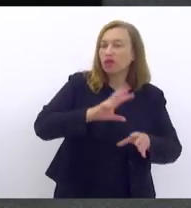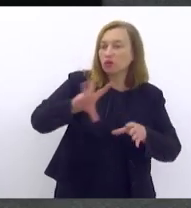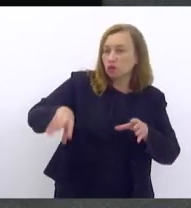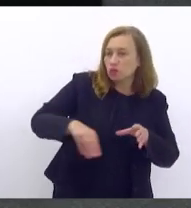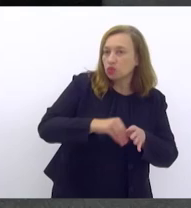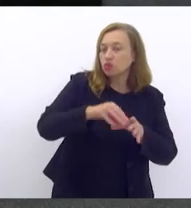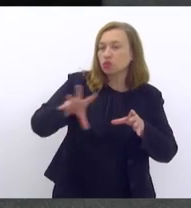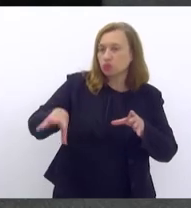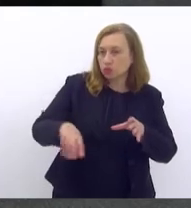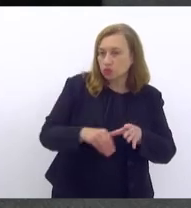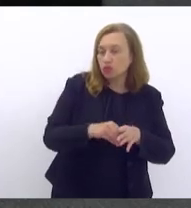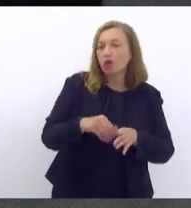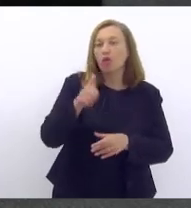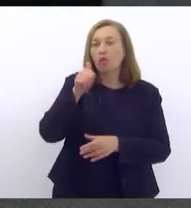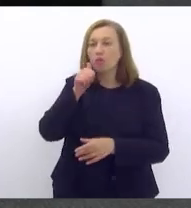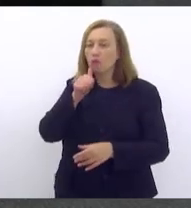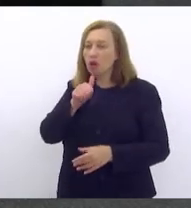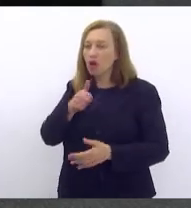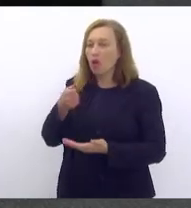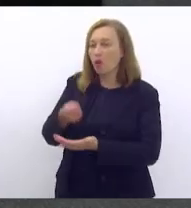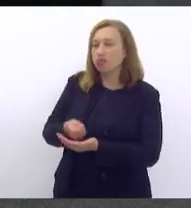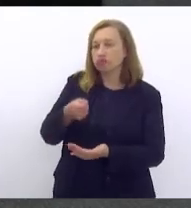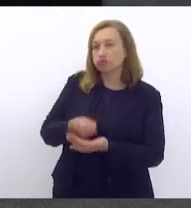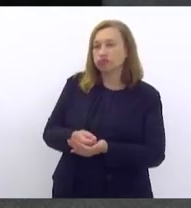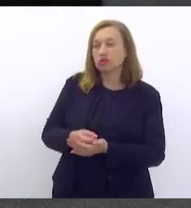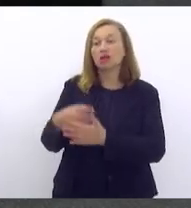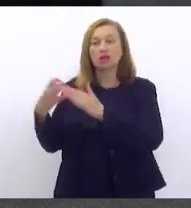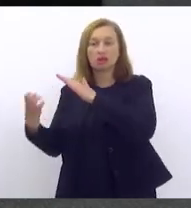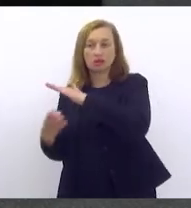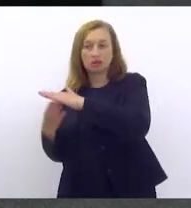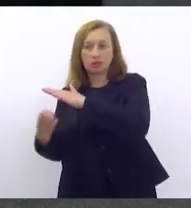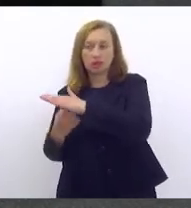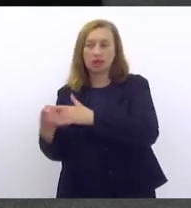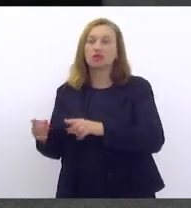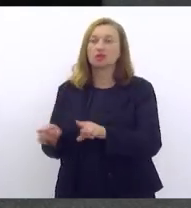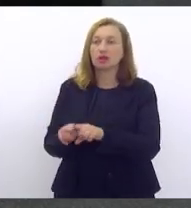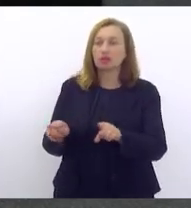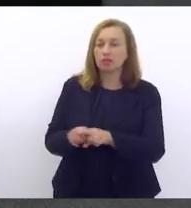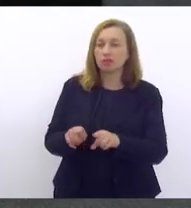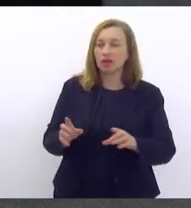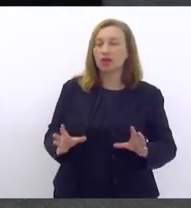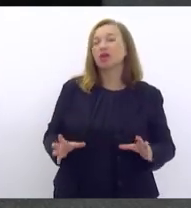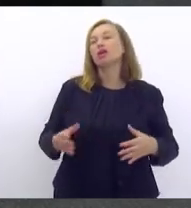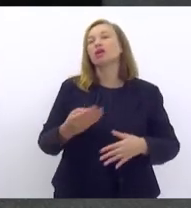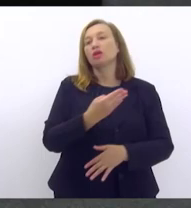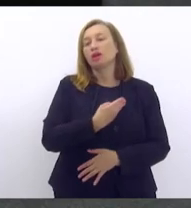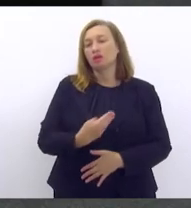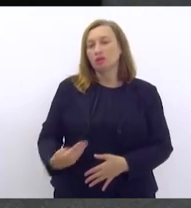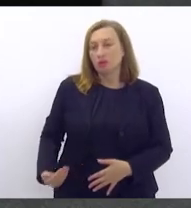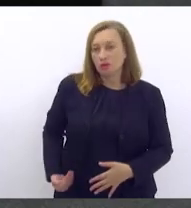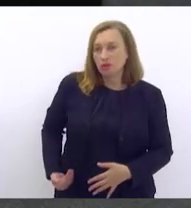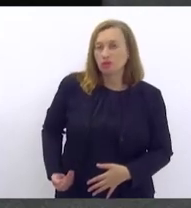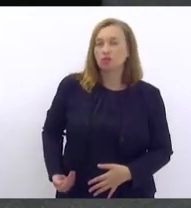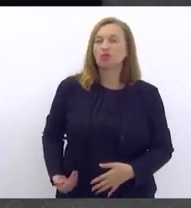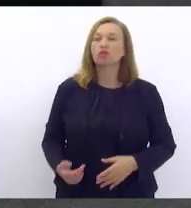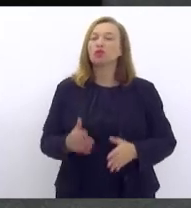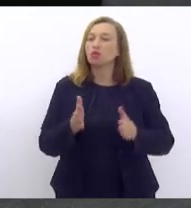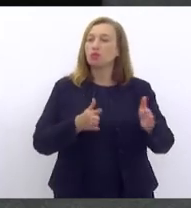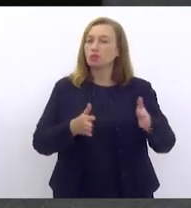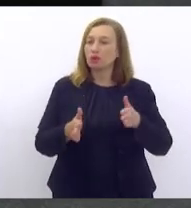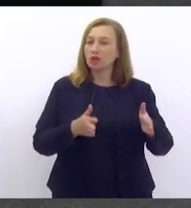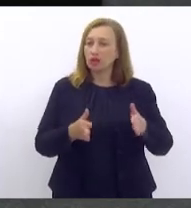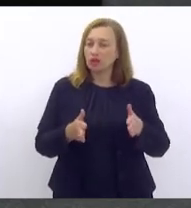obriga as instituições e o poder público a trazer periodicamente e num processo